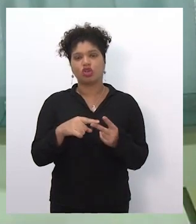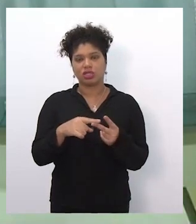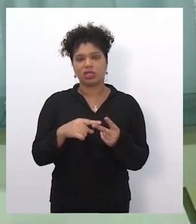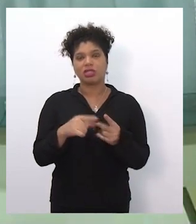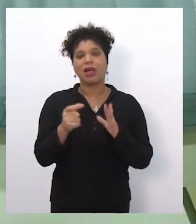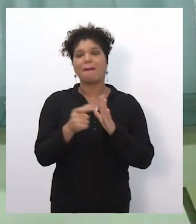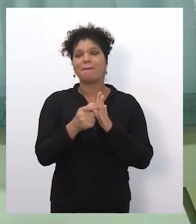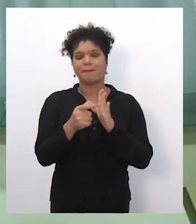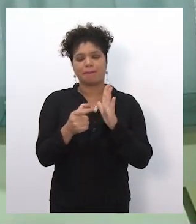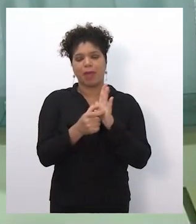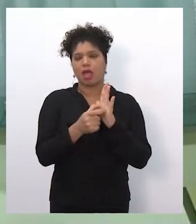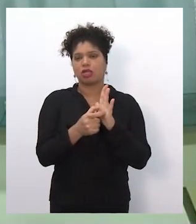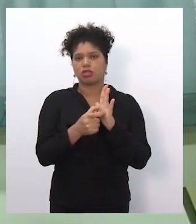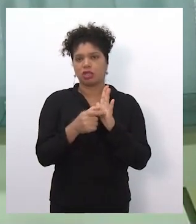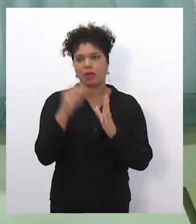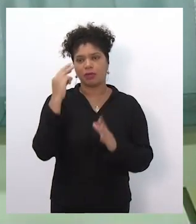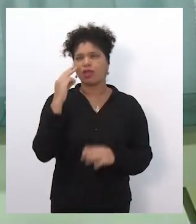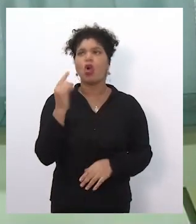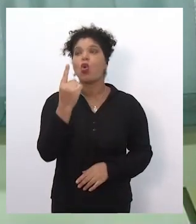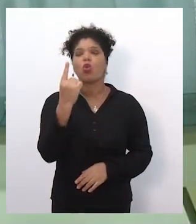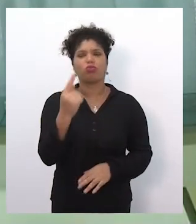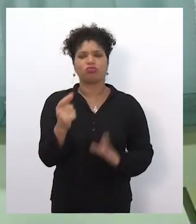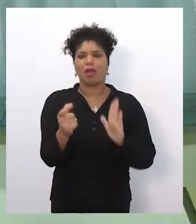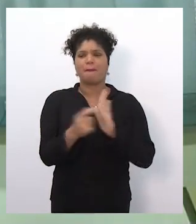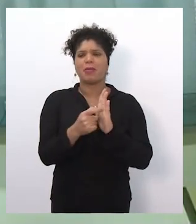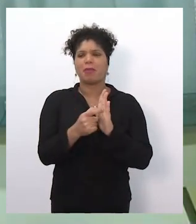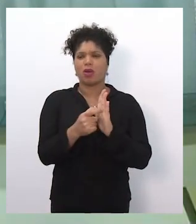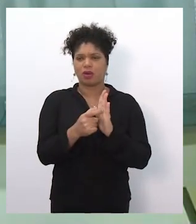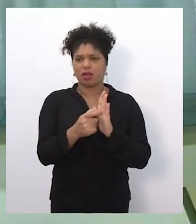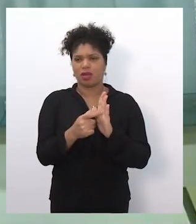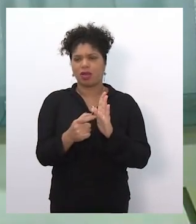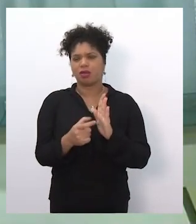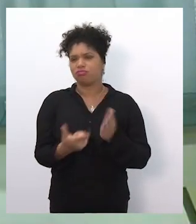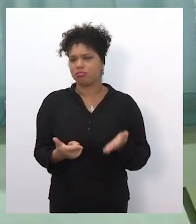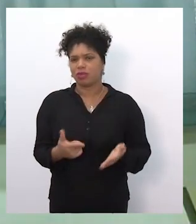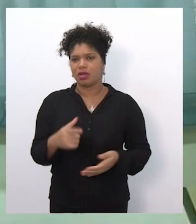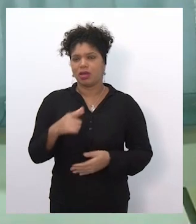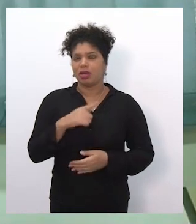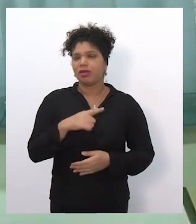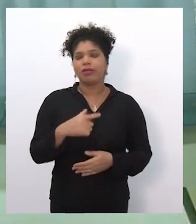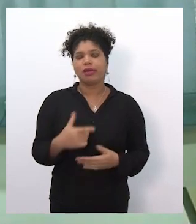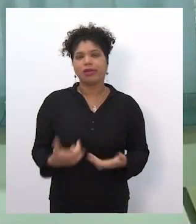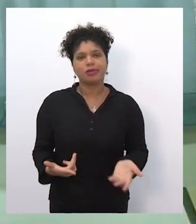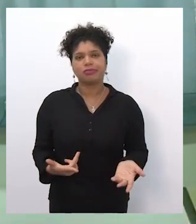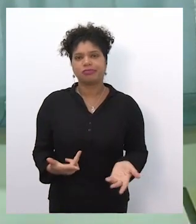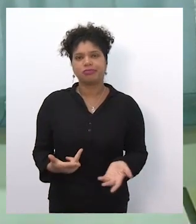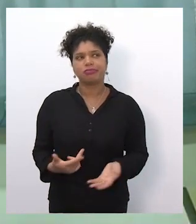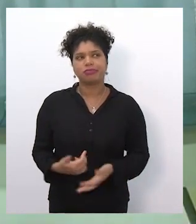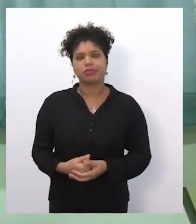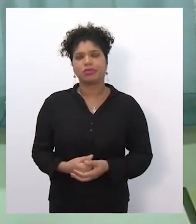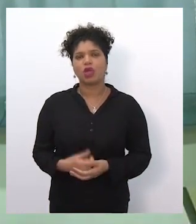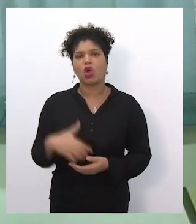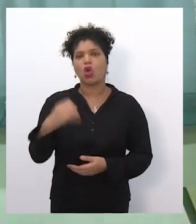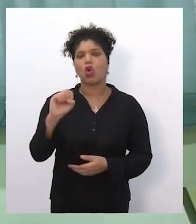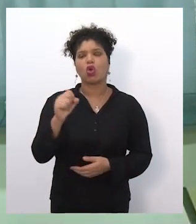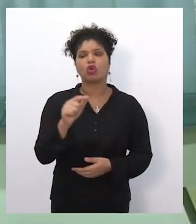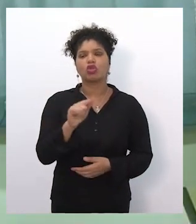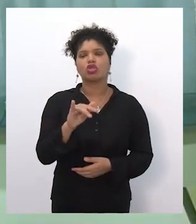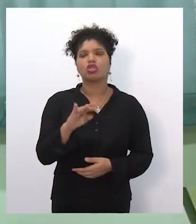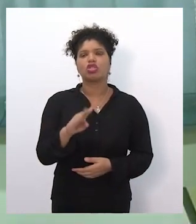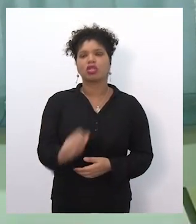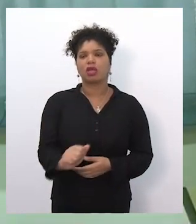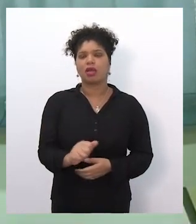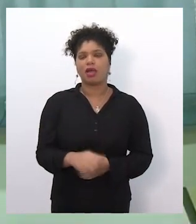comprei, na verdade, vamos imaginar que eu tenho um pente de memória, né, e de 8 GB, aí